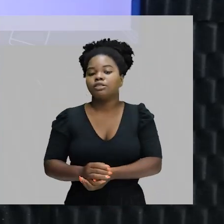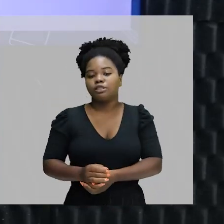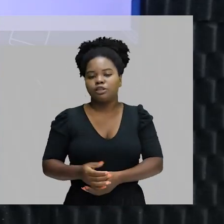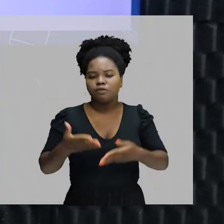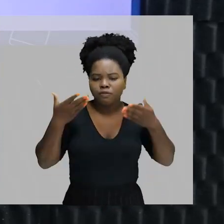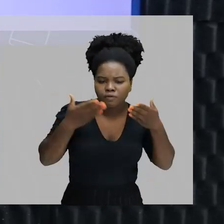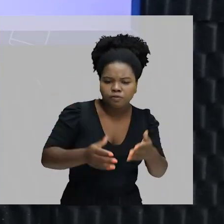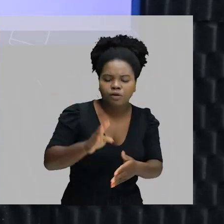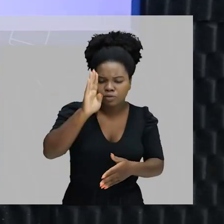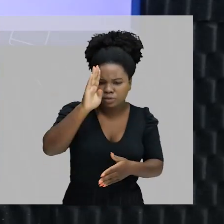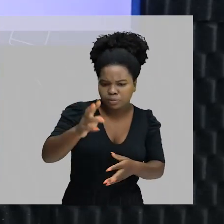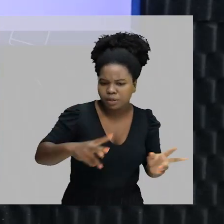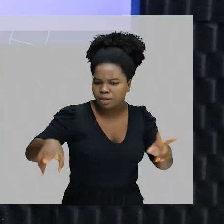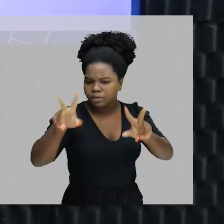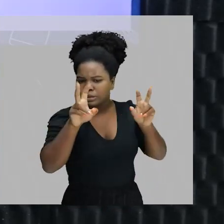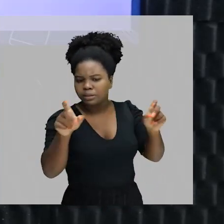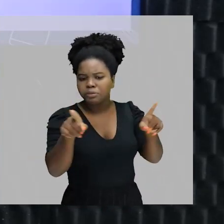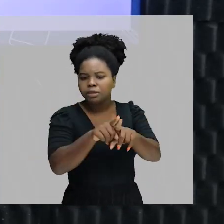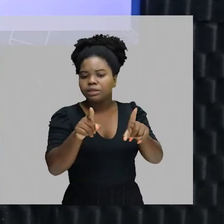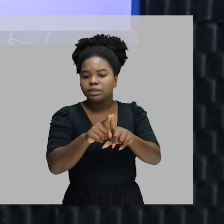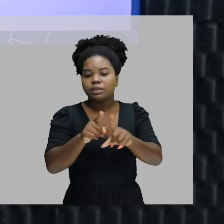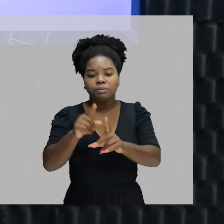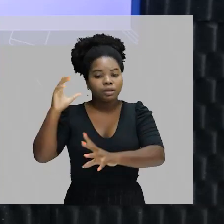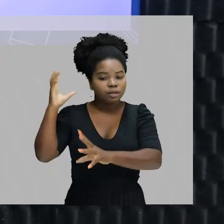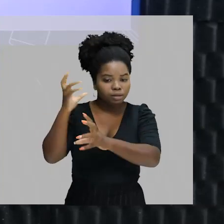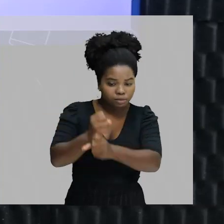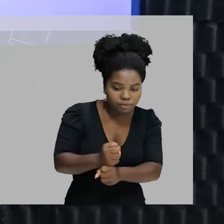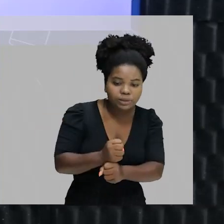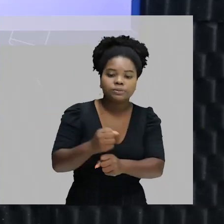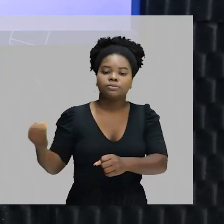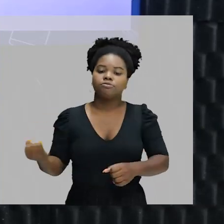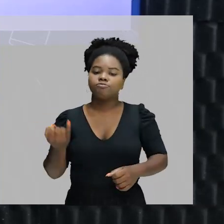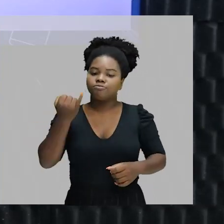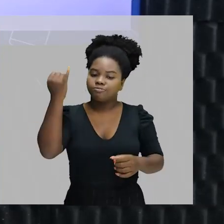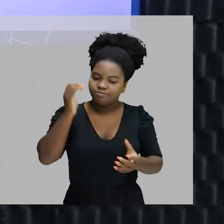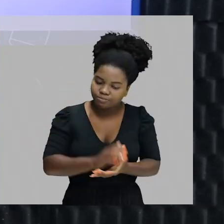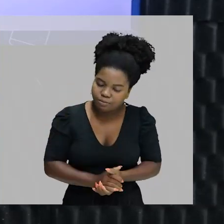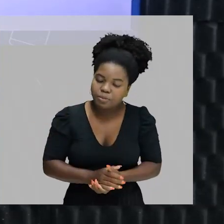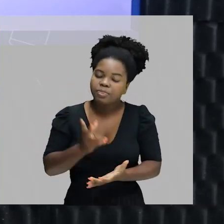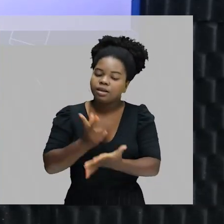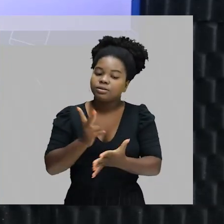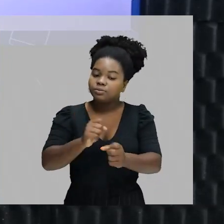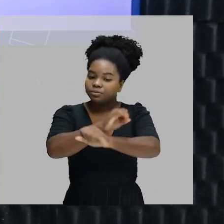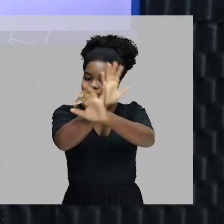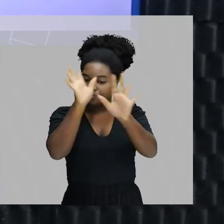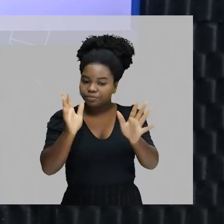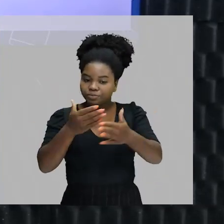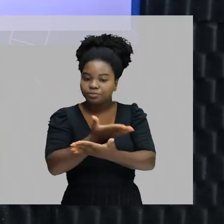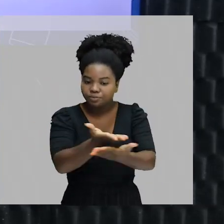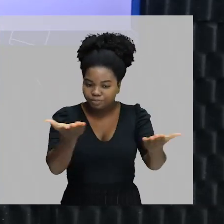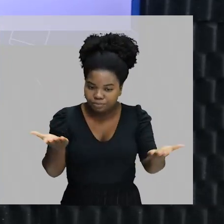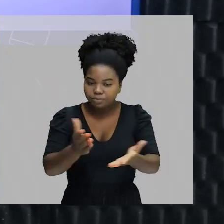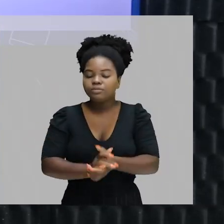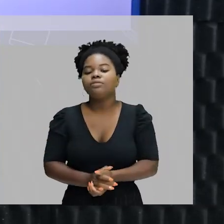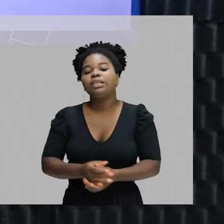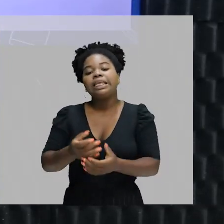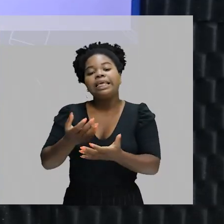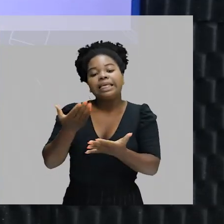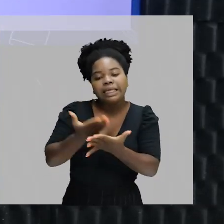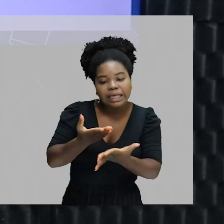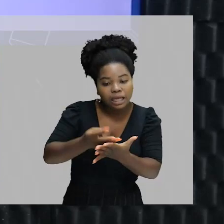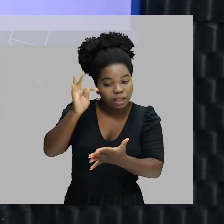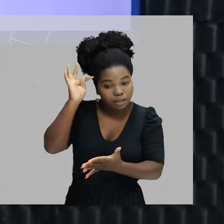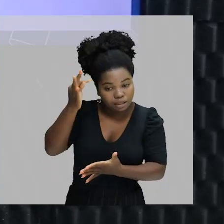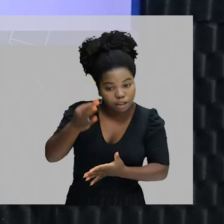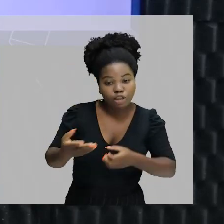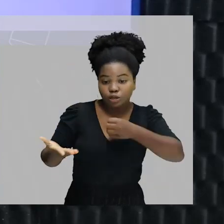temas e fazendo aquele relembra, né, importante. Sempre deixando claro para ti que a aula teórica que vai